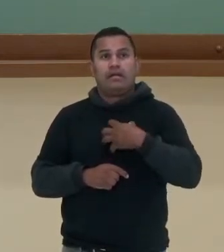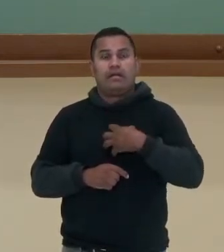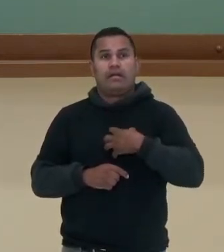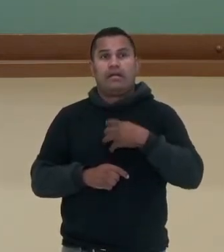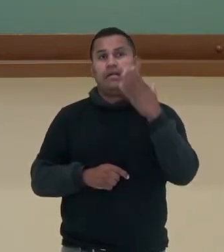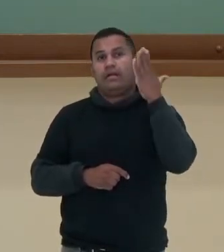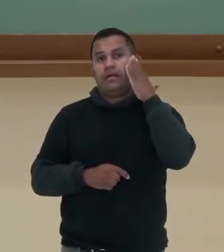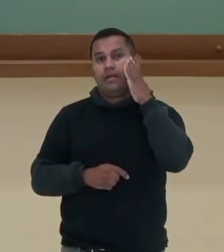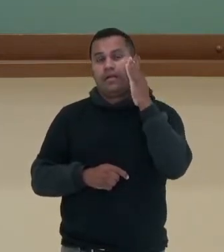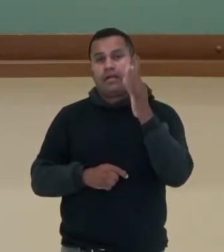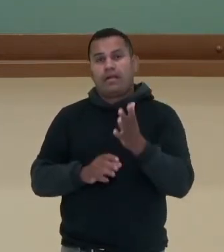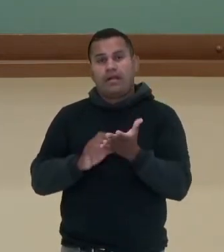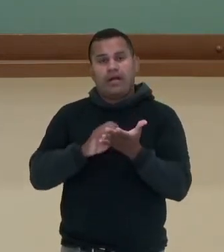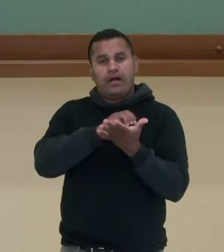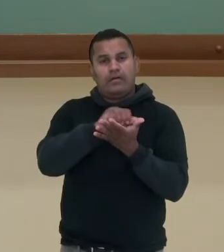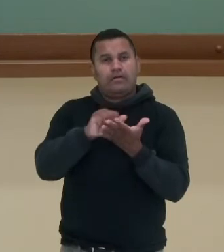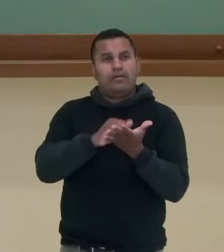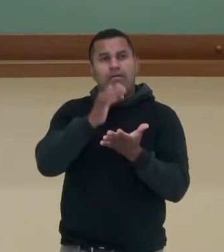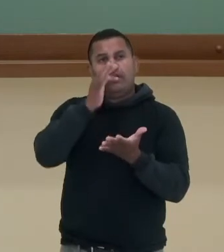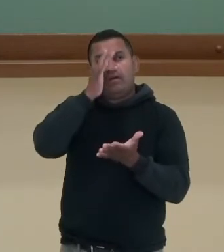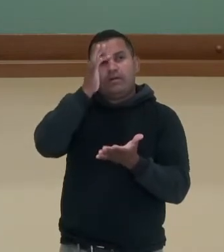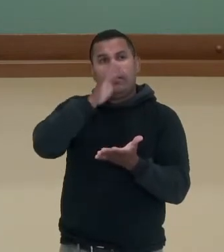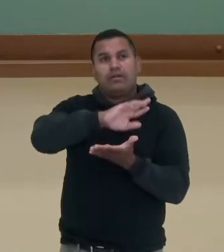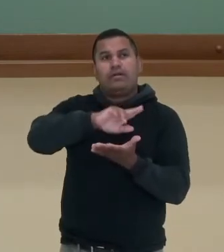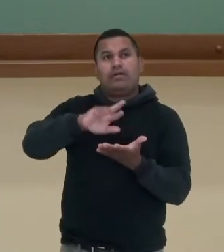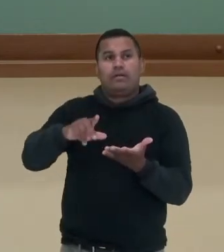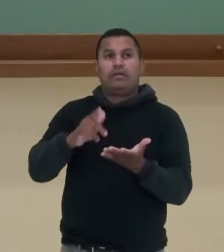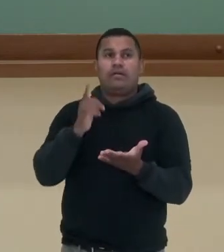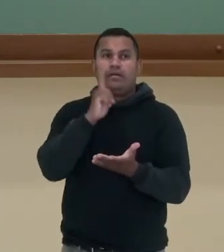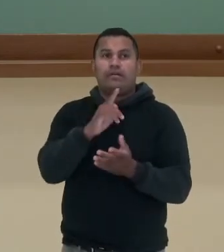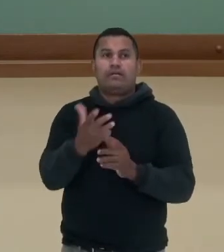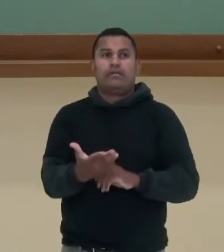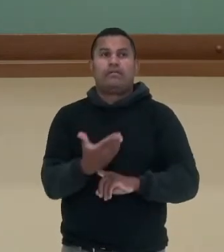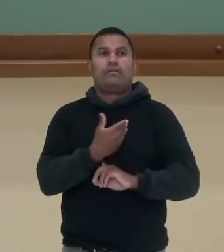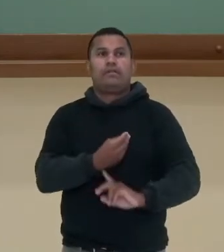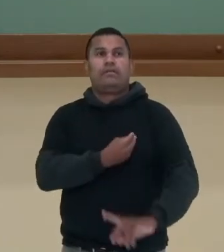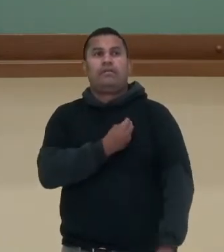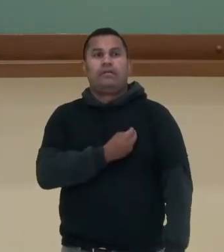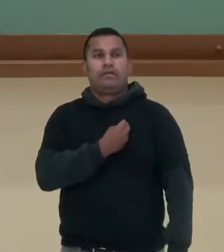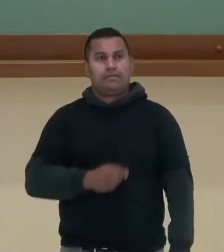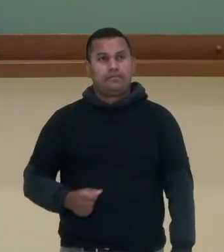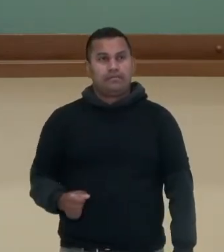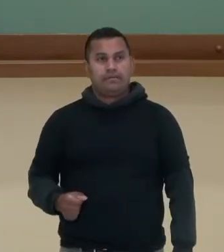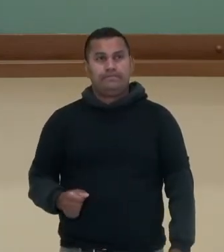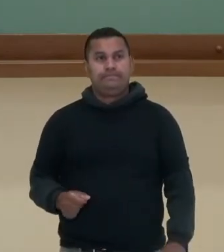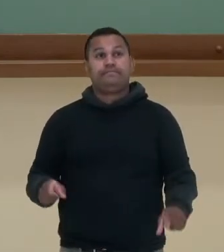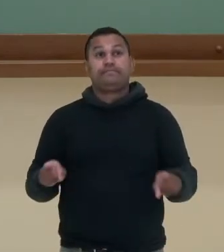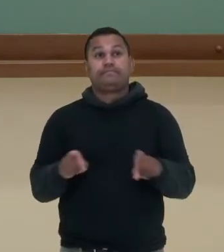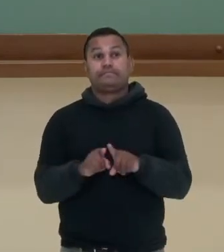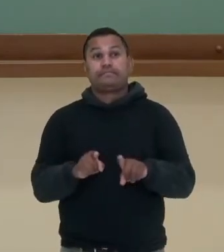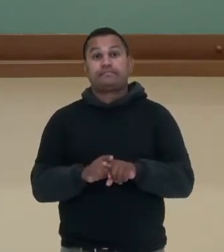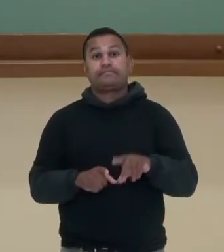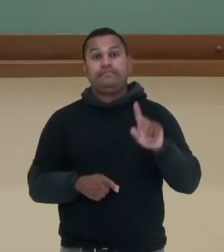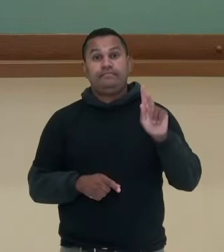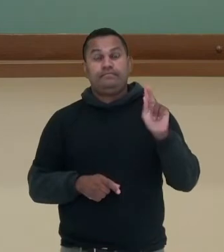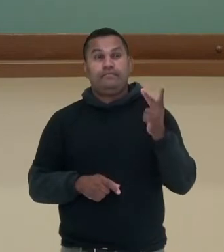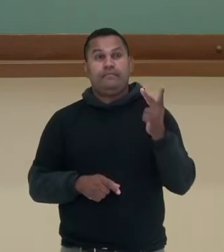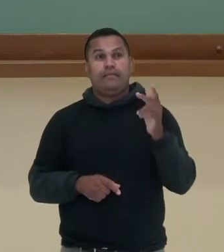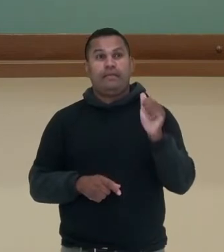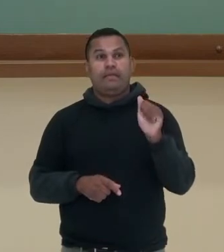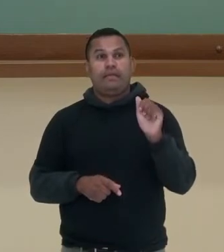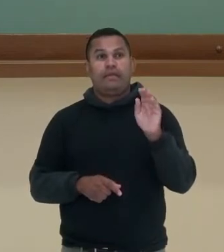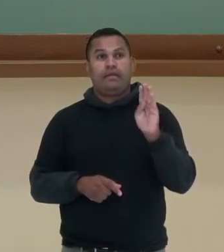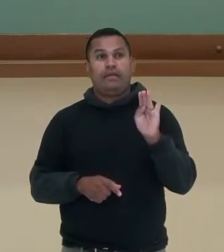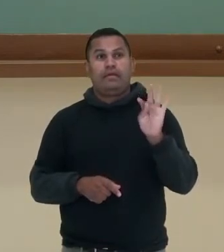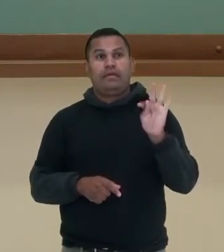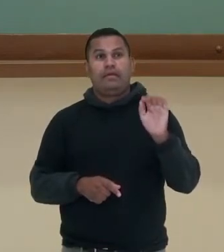vindo desses seres vivos. Então, isso a ecologia estuda. Estuda também o habitat. O que é habitat? É o lugar